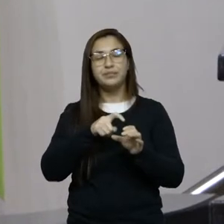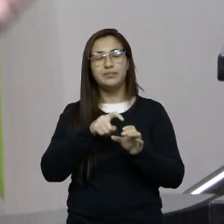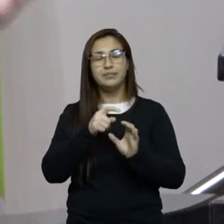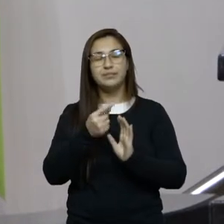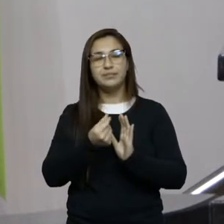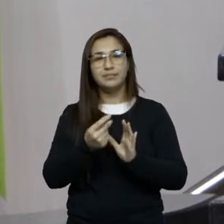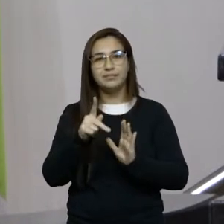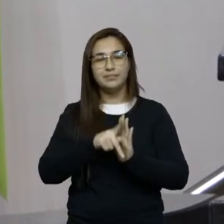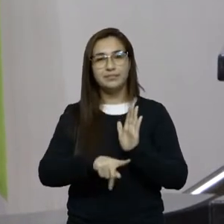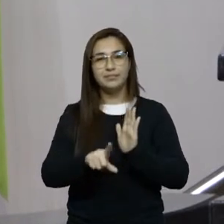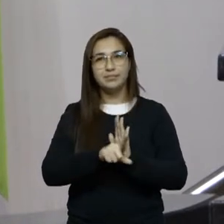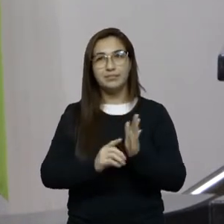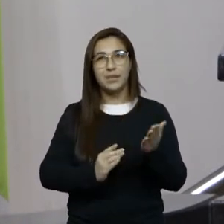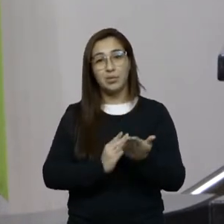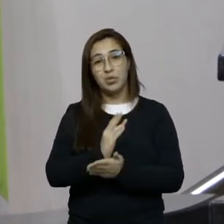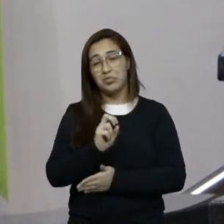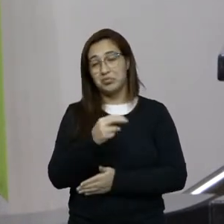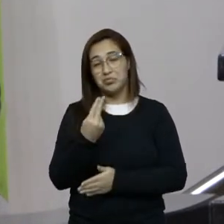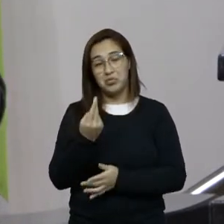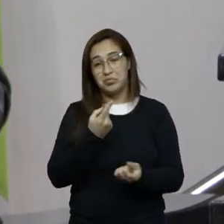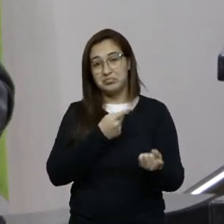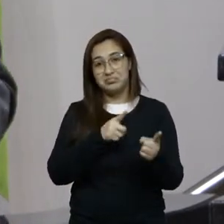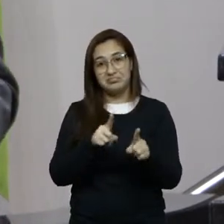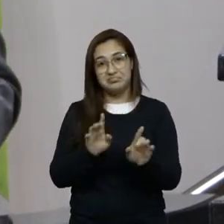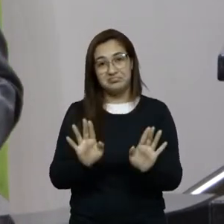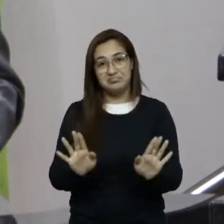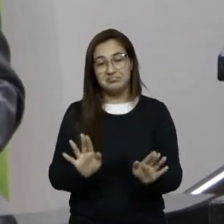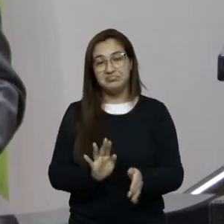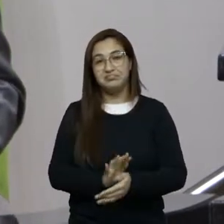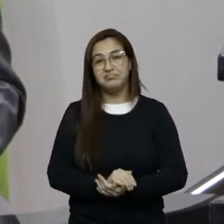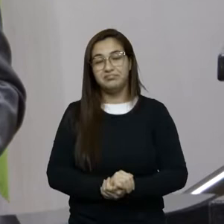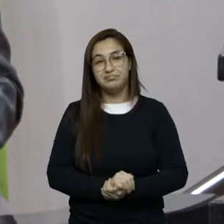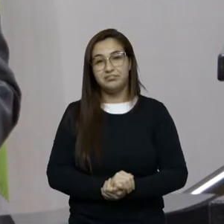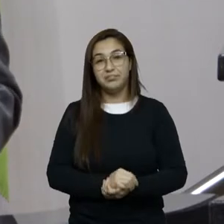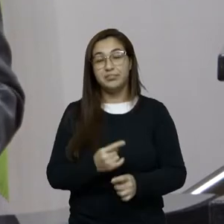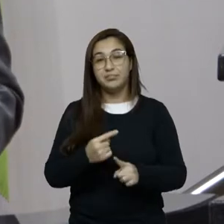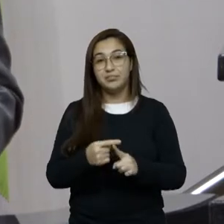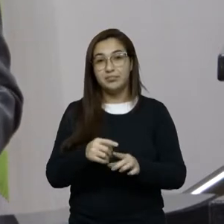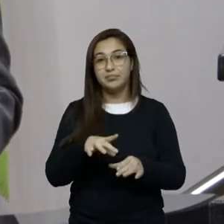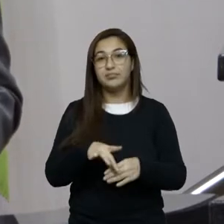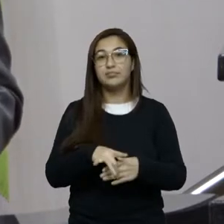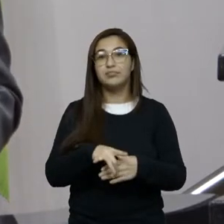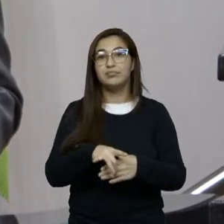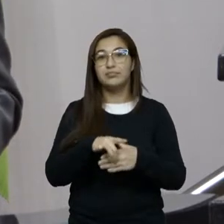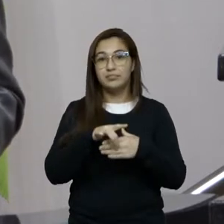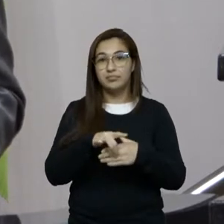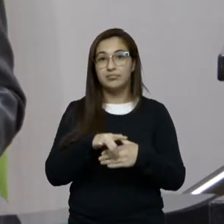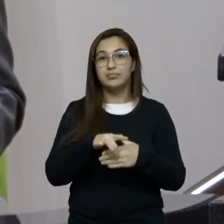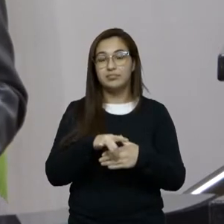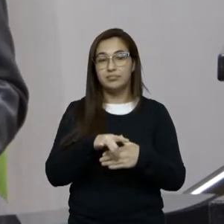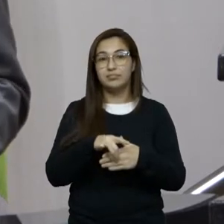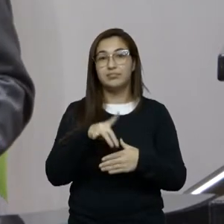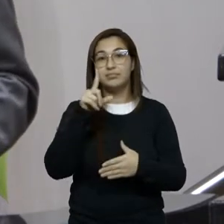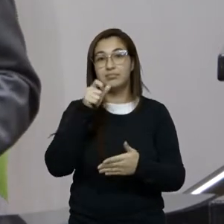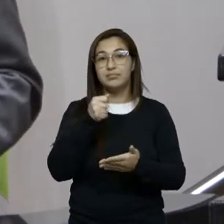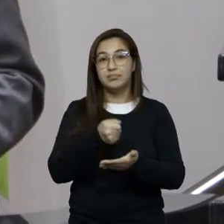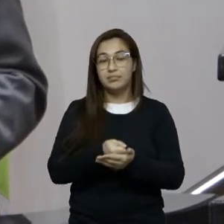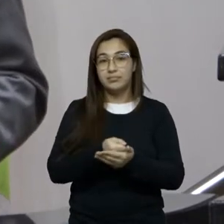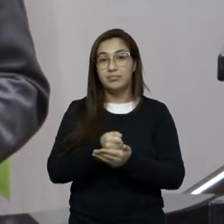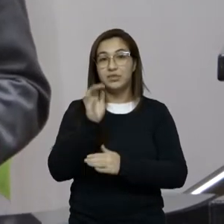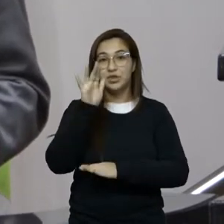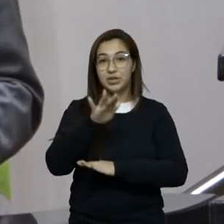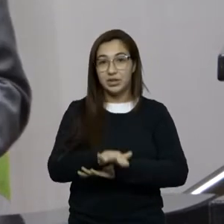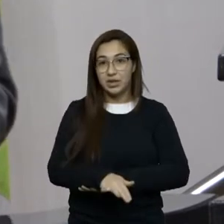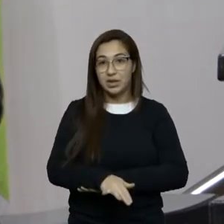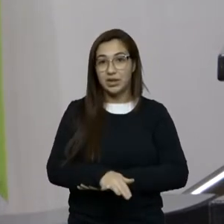e aprovando ou rejeitando Ah pois os líderes também decidiram que no mesmo dia à tarde a partir